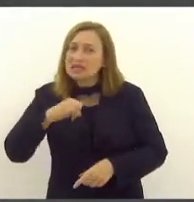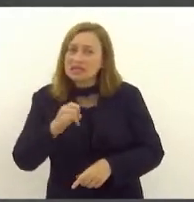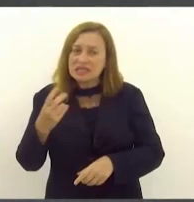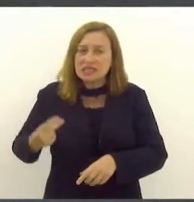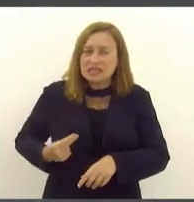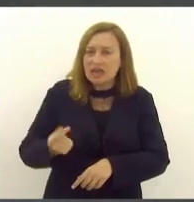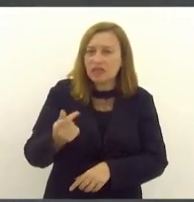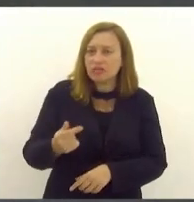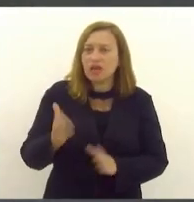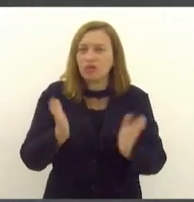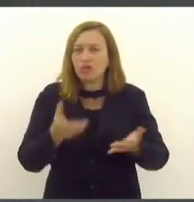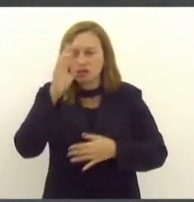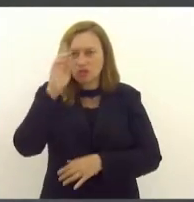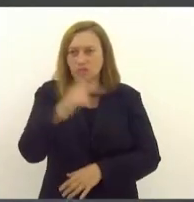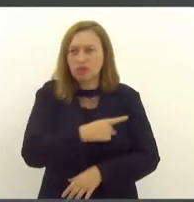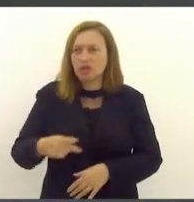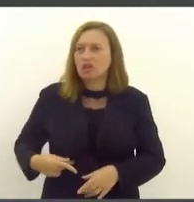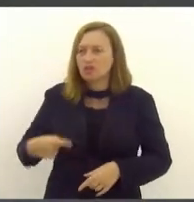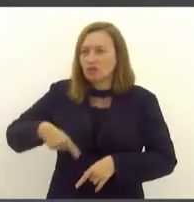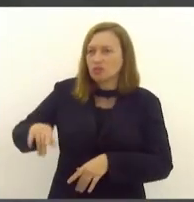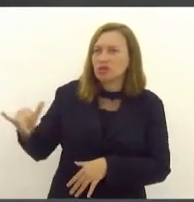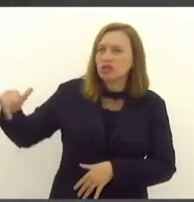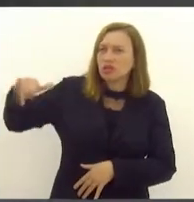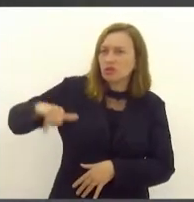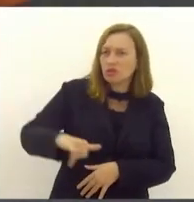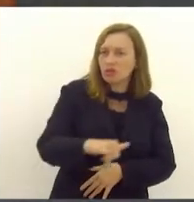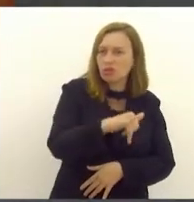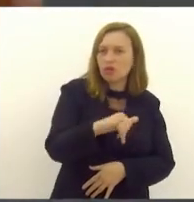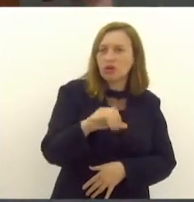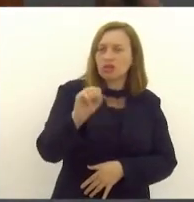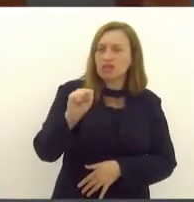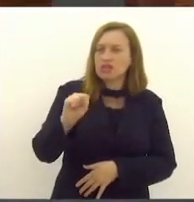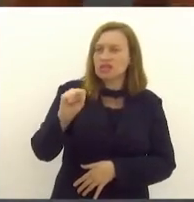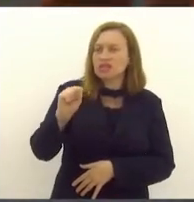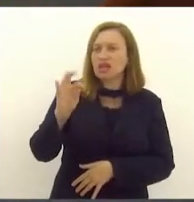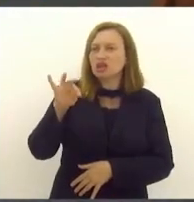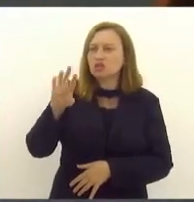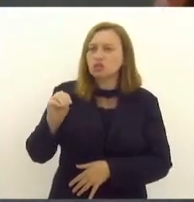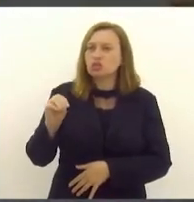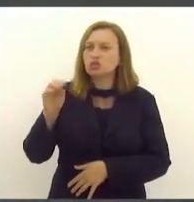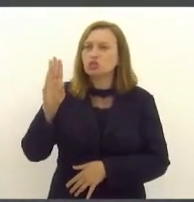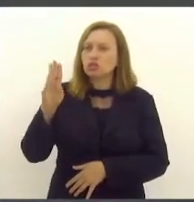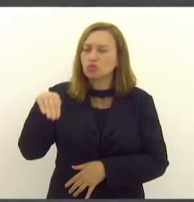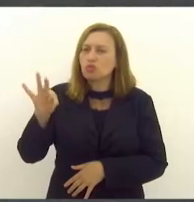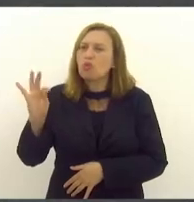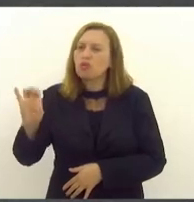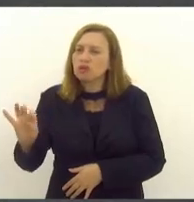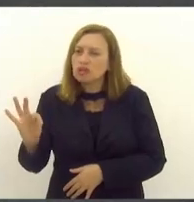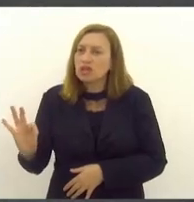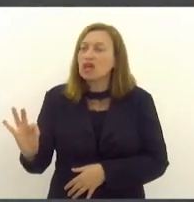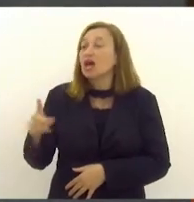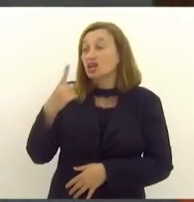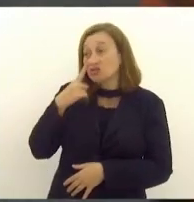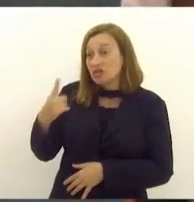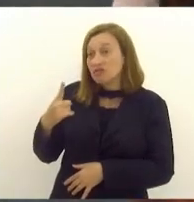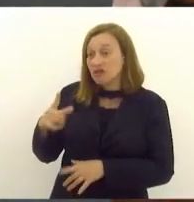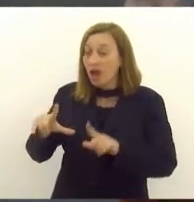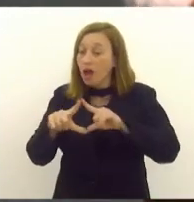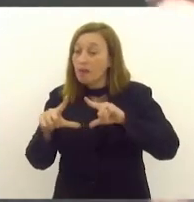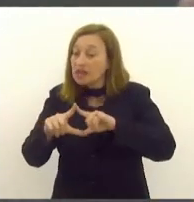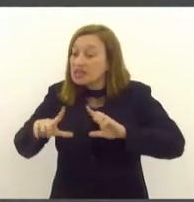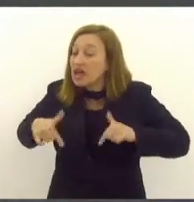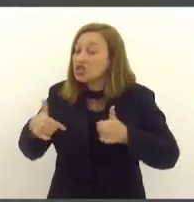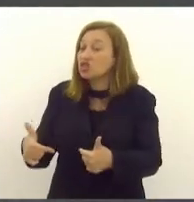senhor presidente e fomos até o aeroporto Santos Dumont a gente vai ver a milícia do Senhor Eduardo Paes do Senhor Breno Carnevale